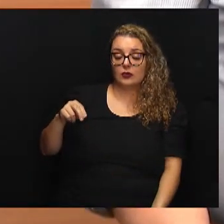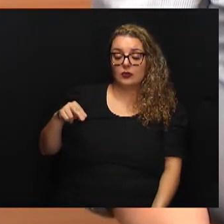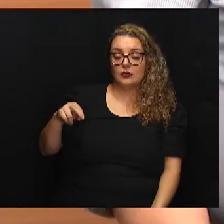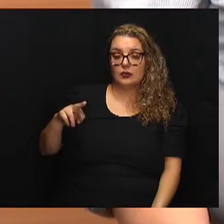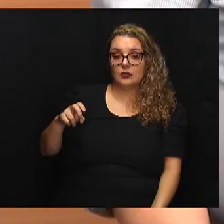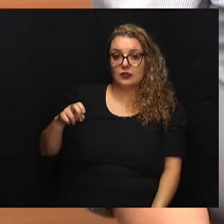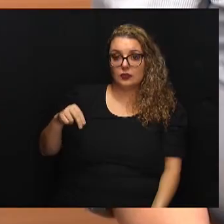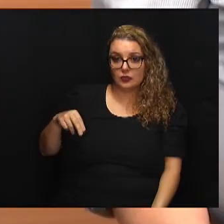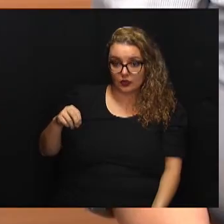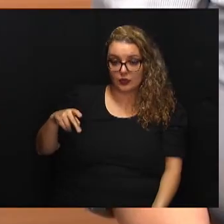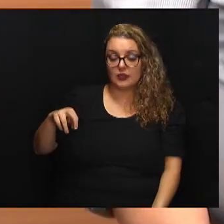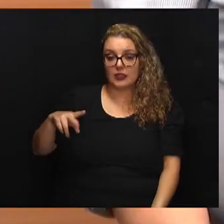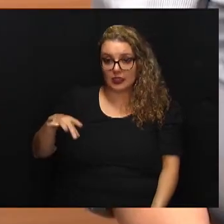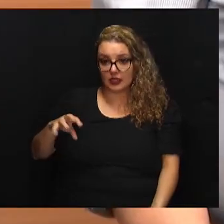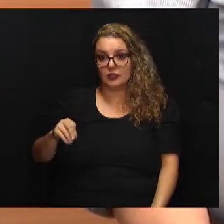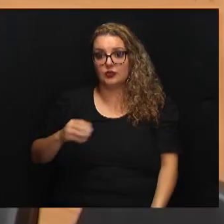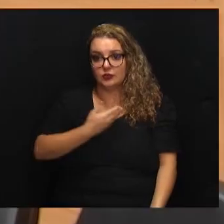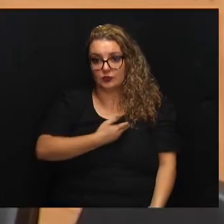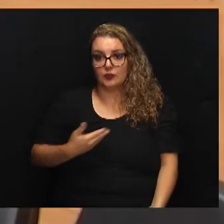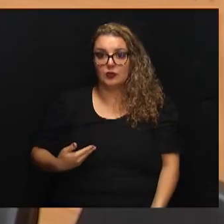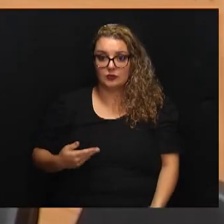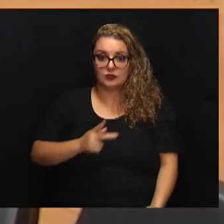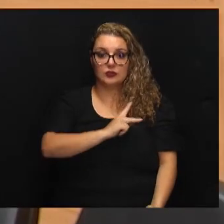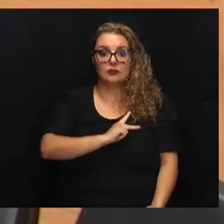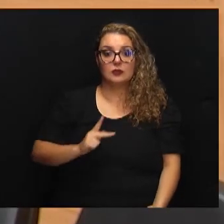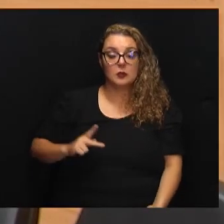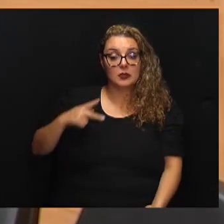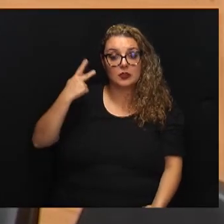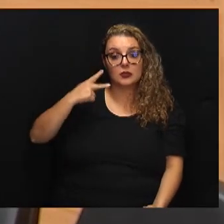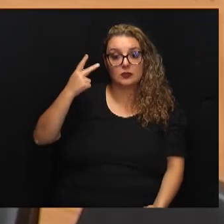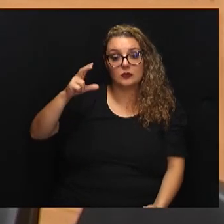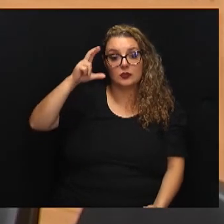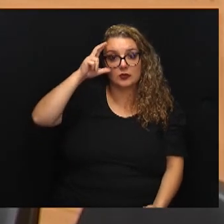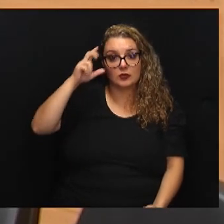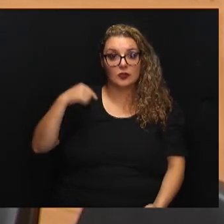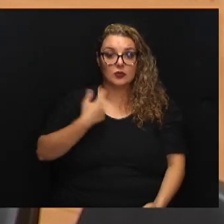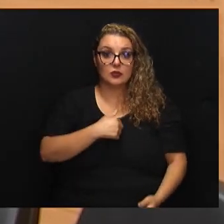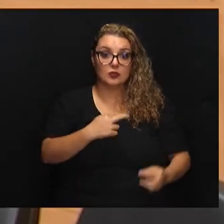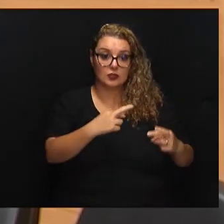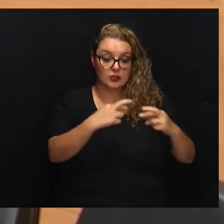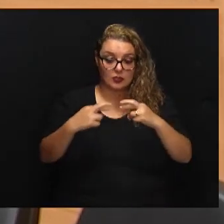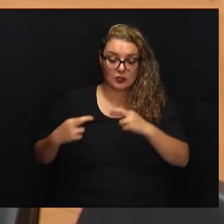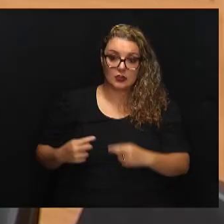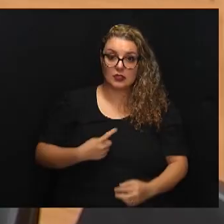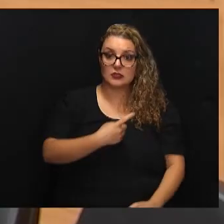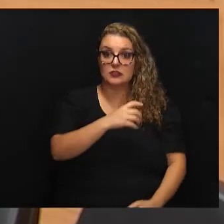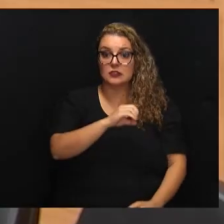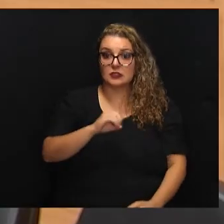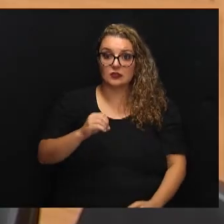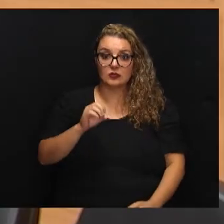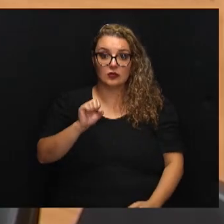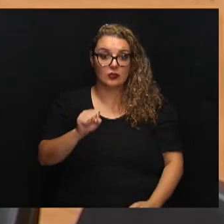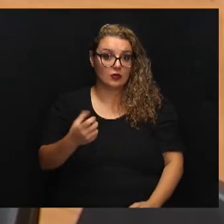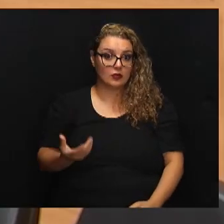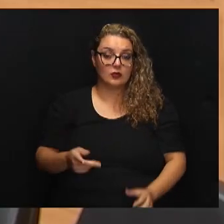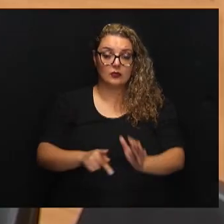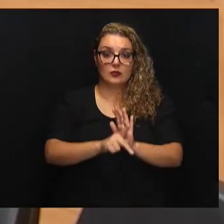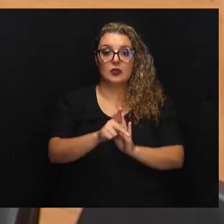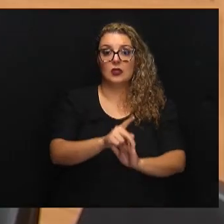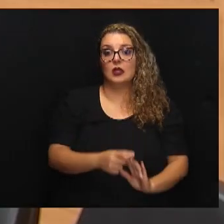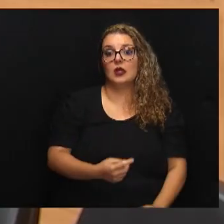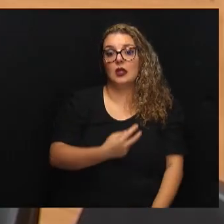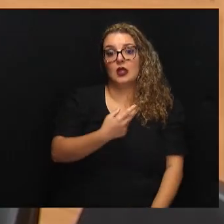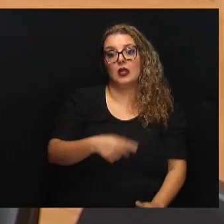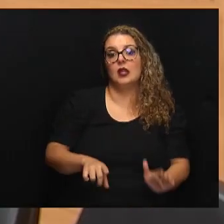sob a presidência do vereador Carlinhos Camelô. Nós analisamos aqui quase 108 projetos, sendo lei ordinárias,